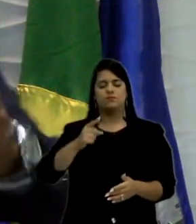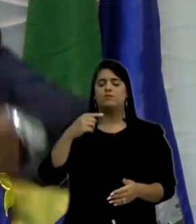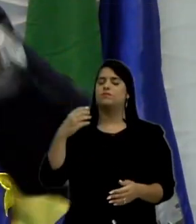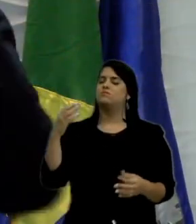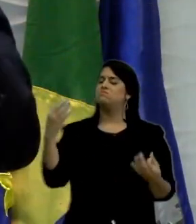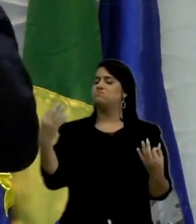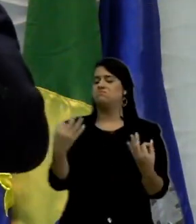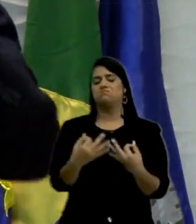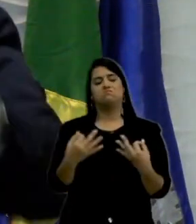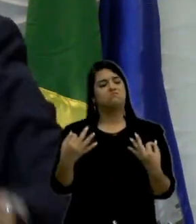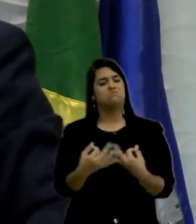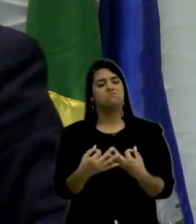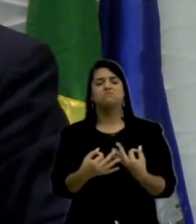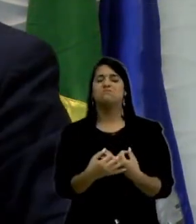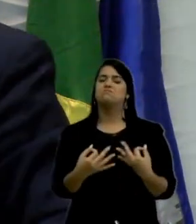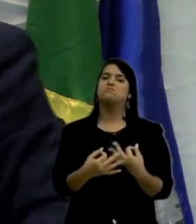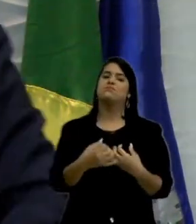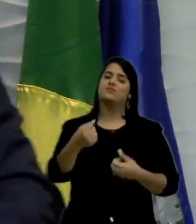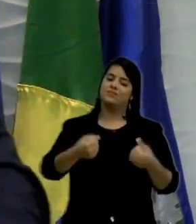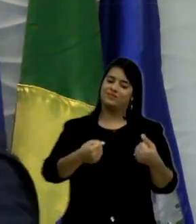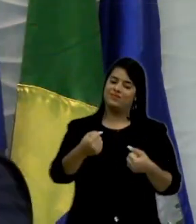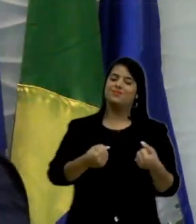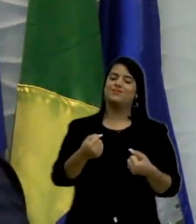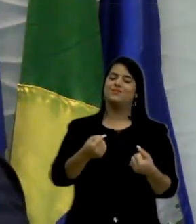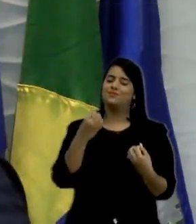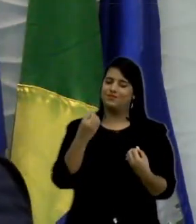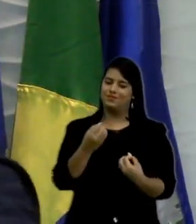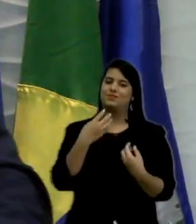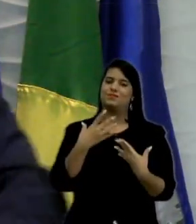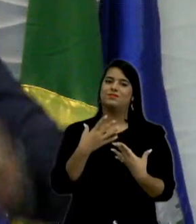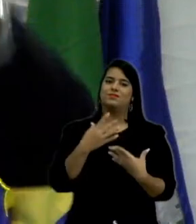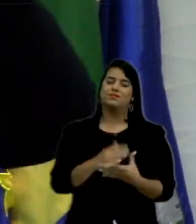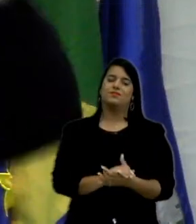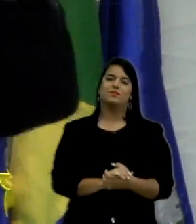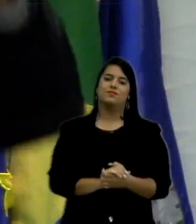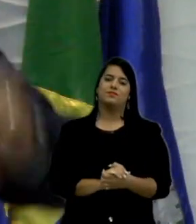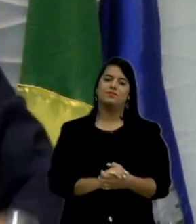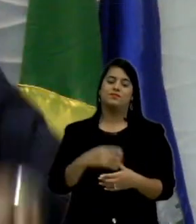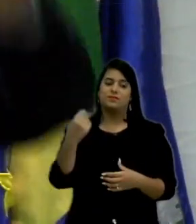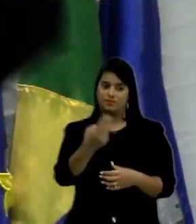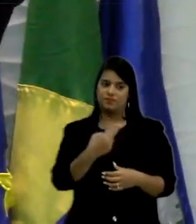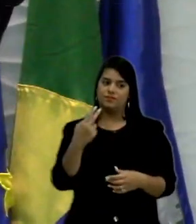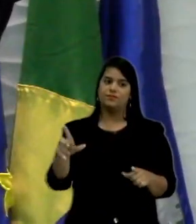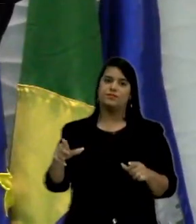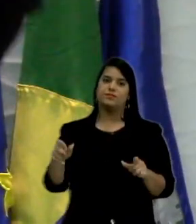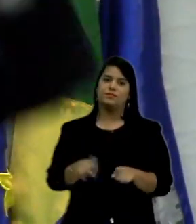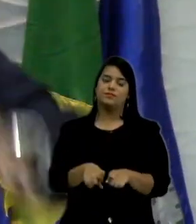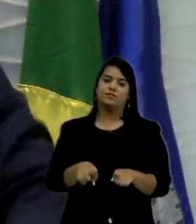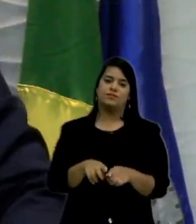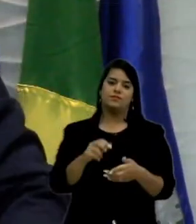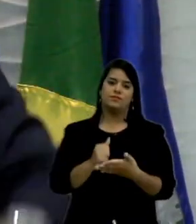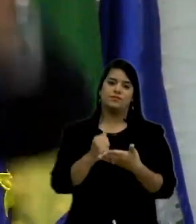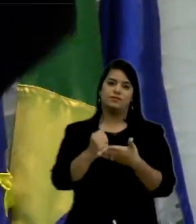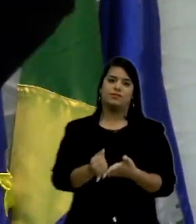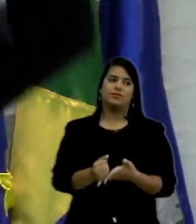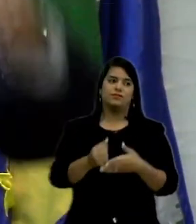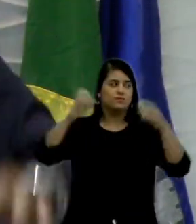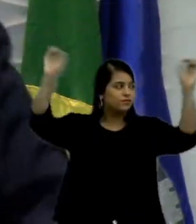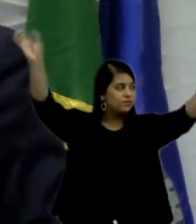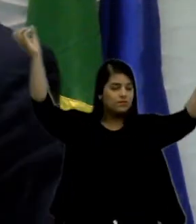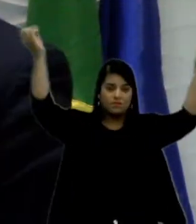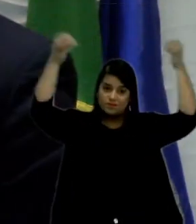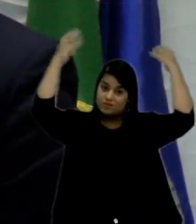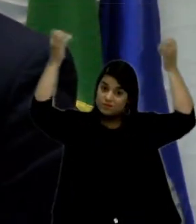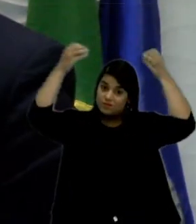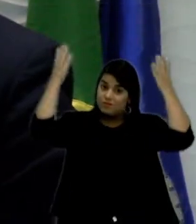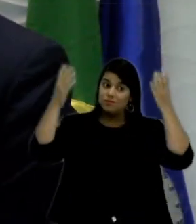ótima, quanto mais carro é melhor. E bota um bocado de vereador também para trabalhar, que nós também temos que se vir. Olha a ambulância passando ali, será que já foi buscar